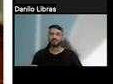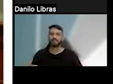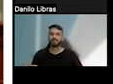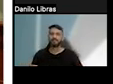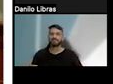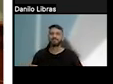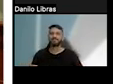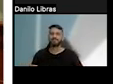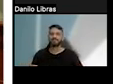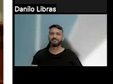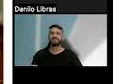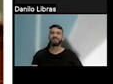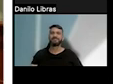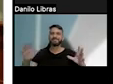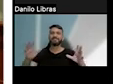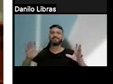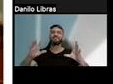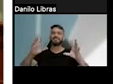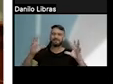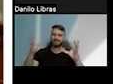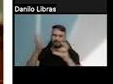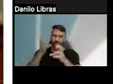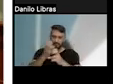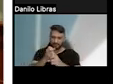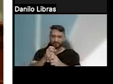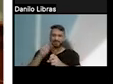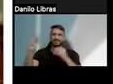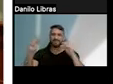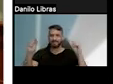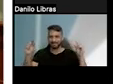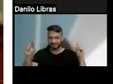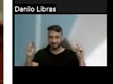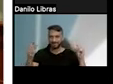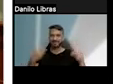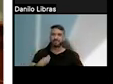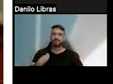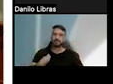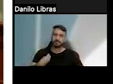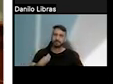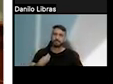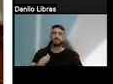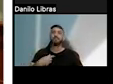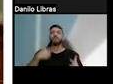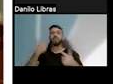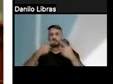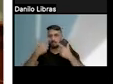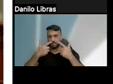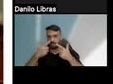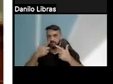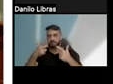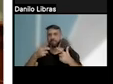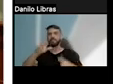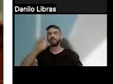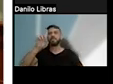Agora eu pretendo juntar um pouquinho de cada coisa que eu fiz na vida, né? Eu sempre trabalhei com dieta na